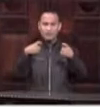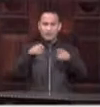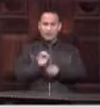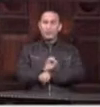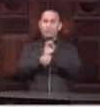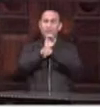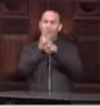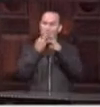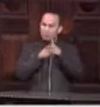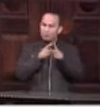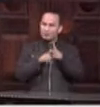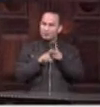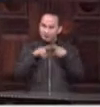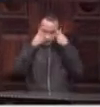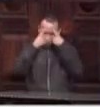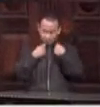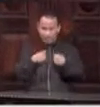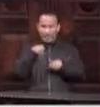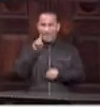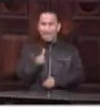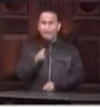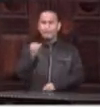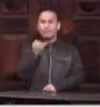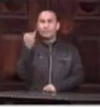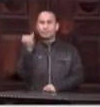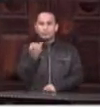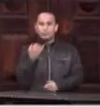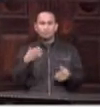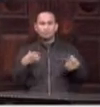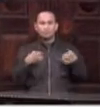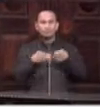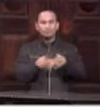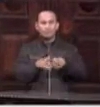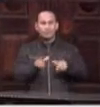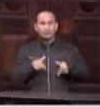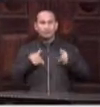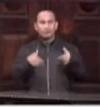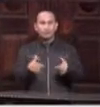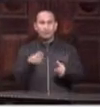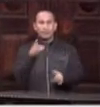reparar essas violências é fundamental para consolidar, de fato, uma democracia.